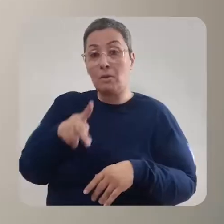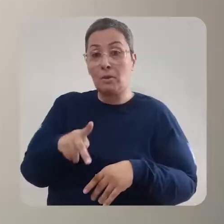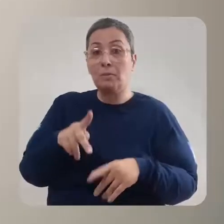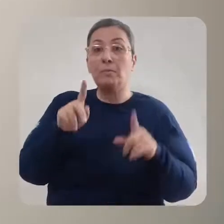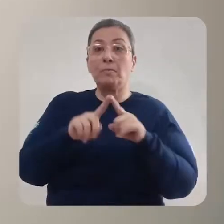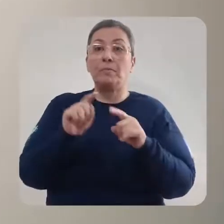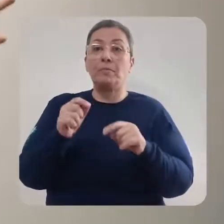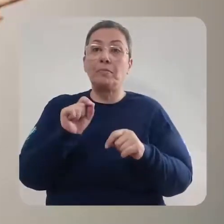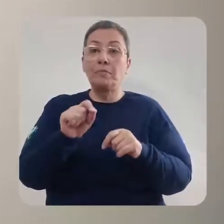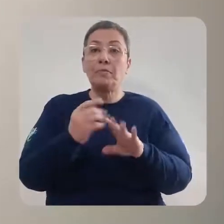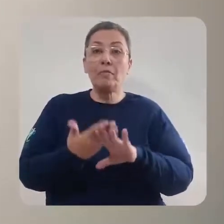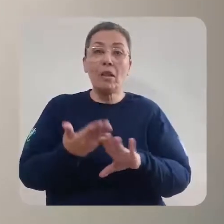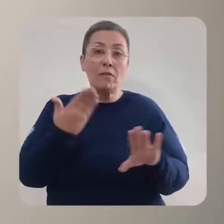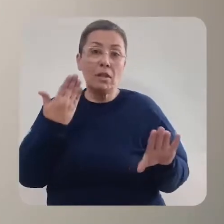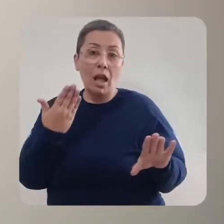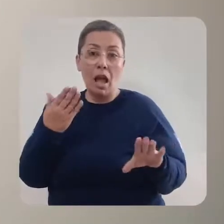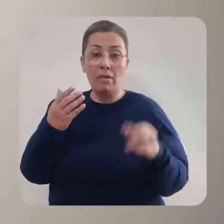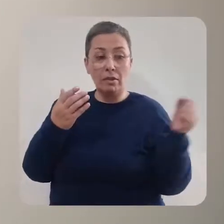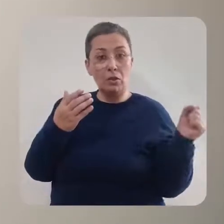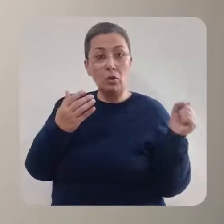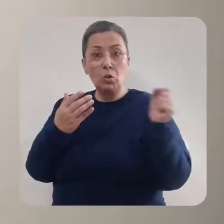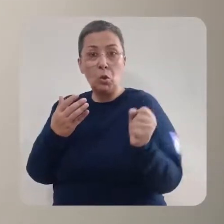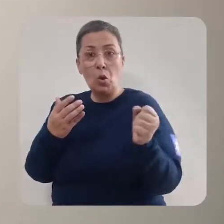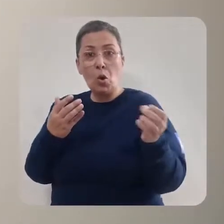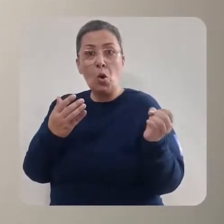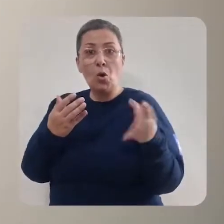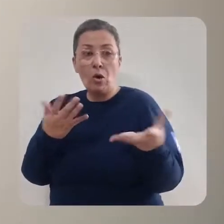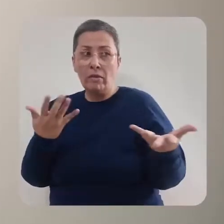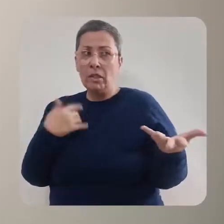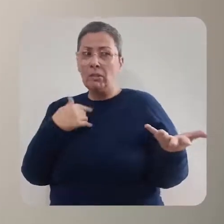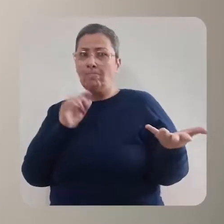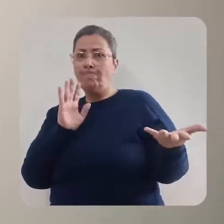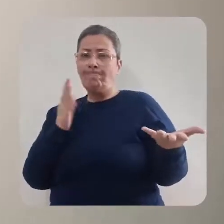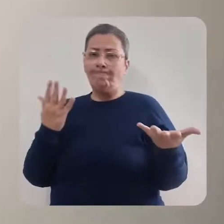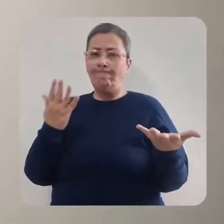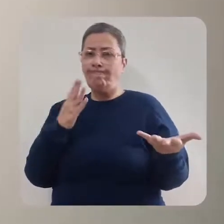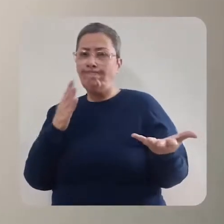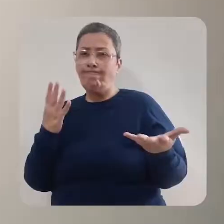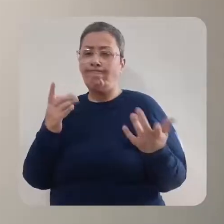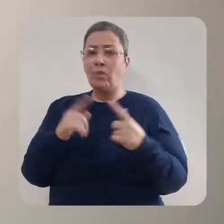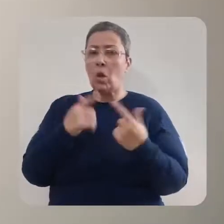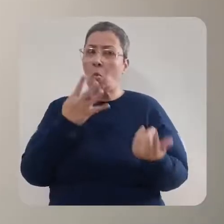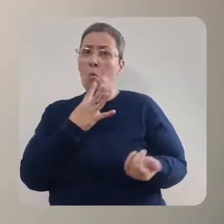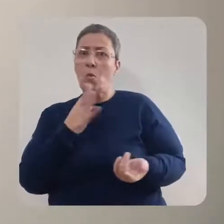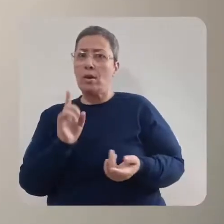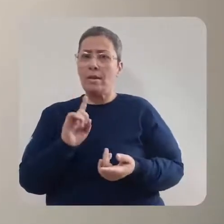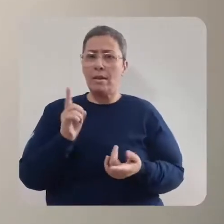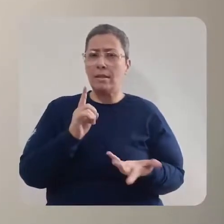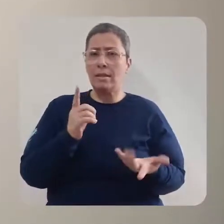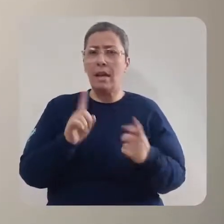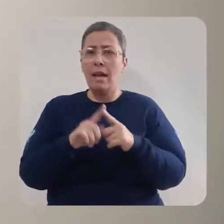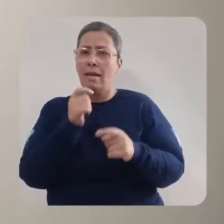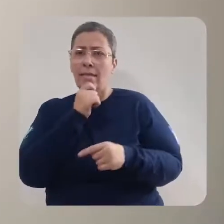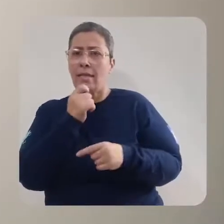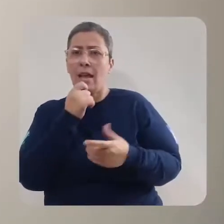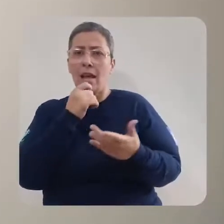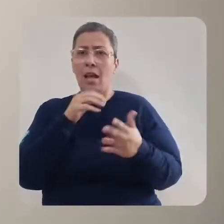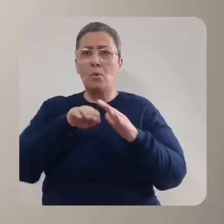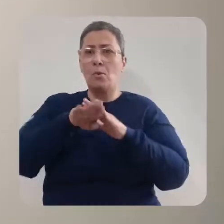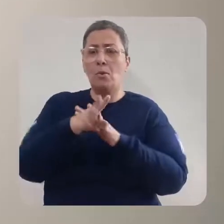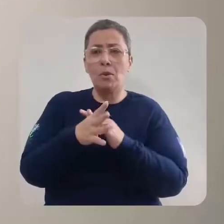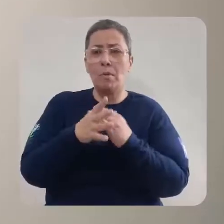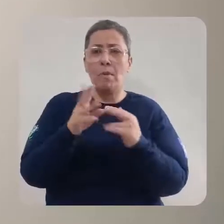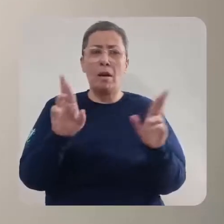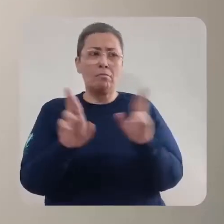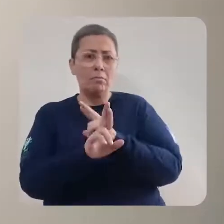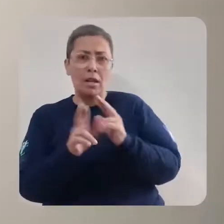professor que entrou de licença, chegou um novo, ele fica meio ressabiado, né? Ele não conhece, não tem ainda